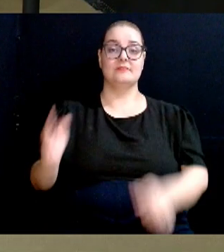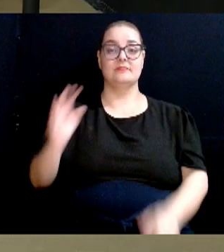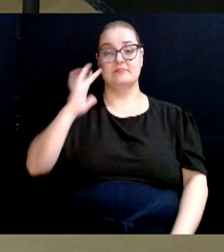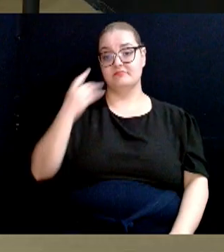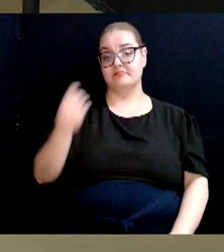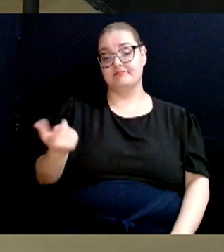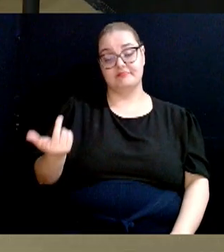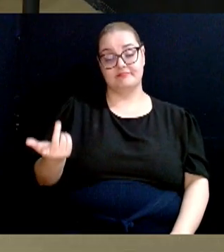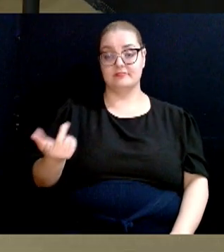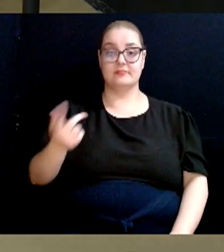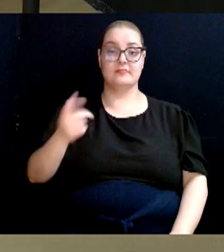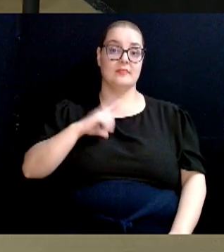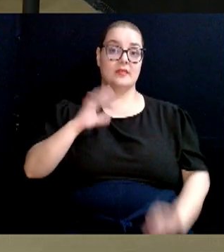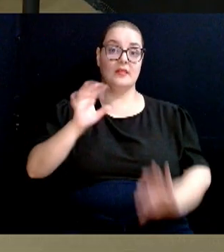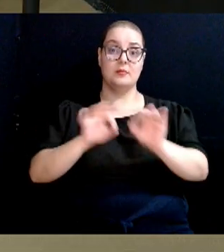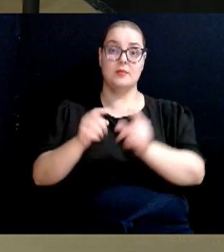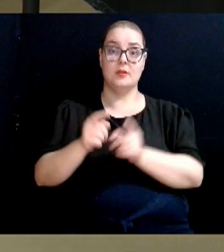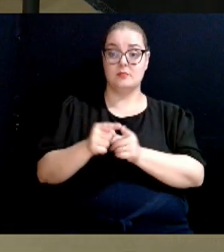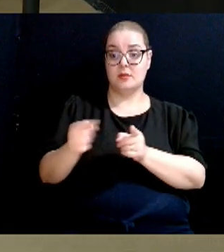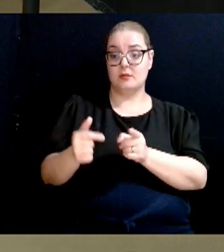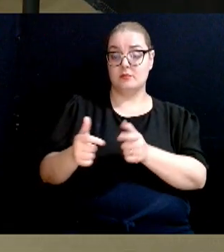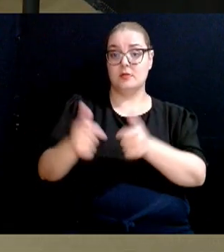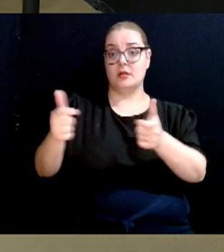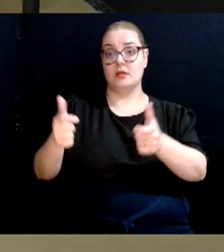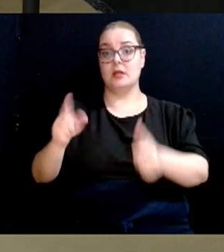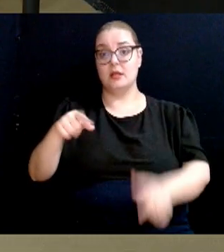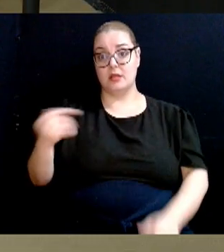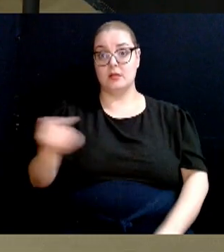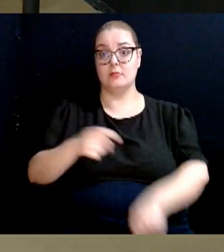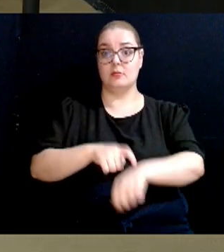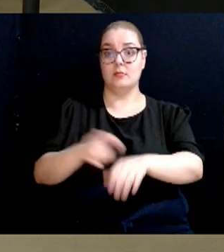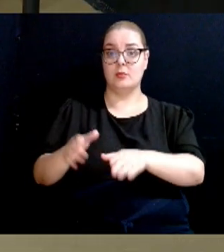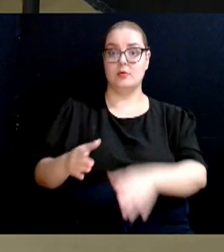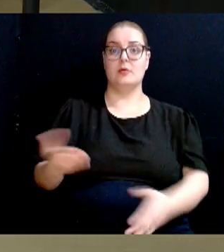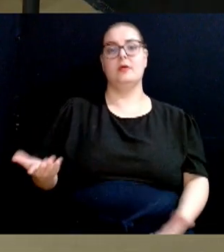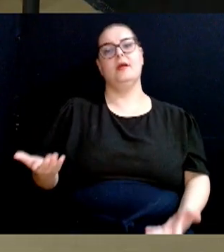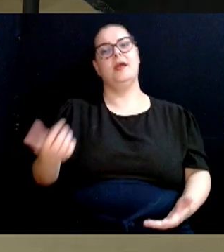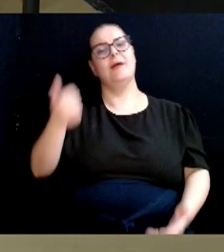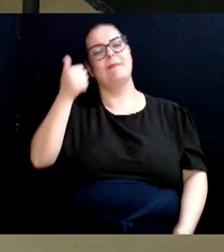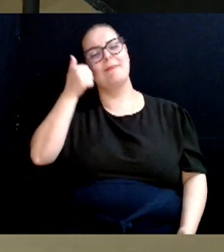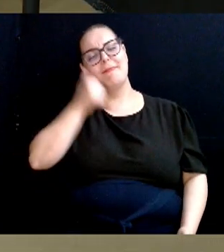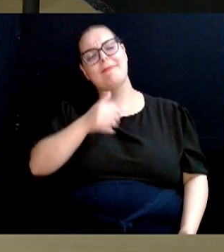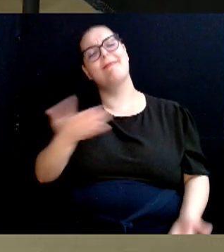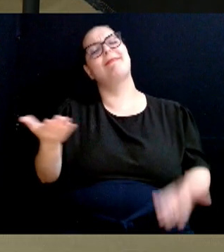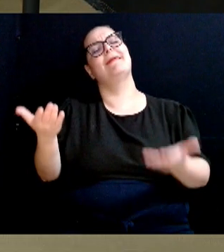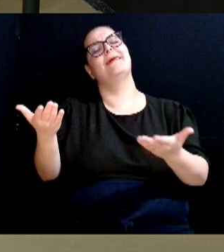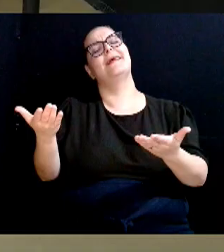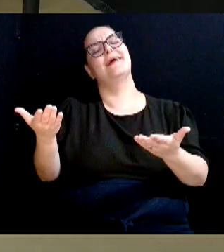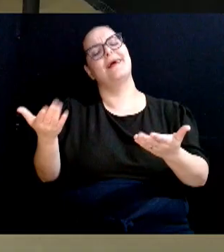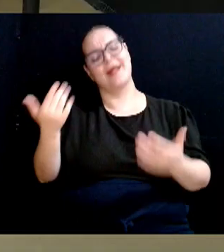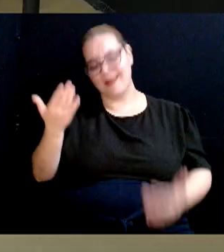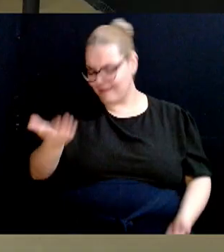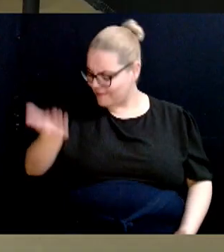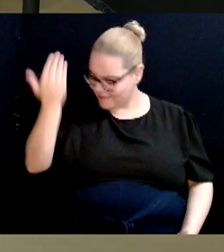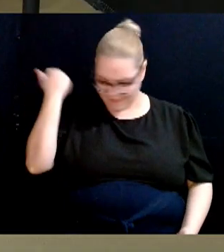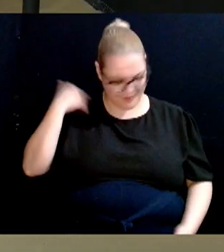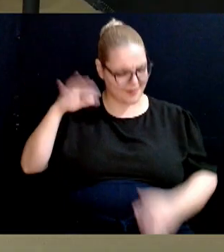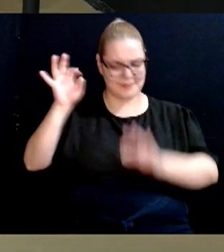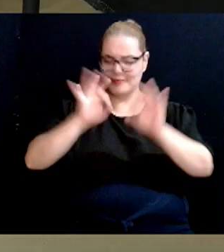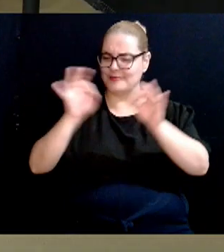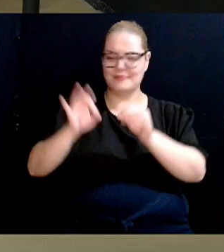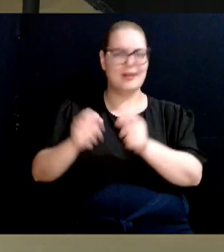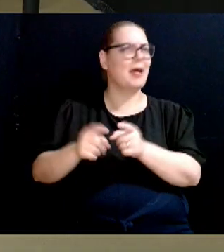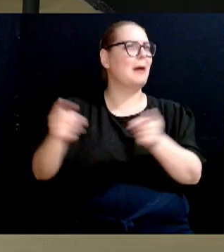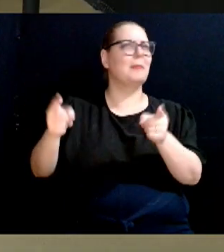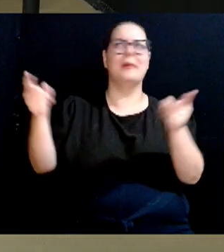de longo prazo também é importante nessa fase? Mulher, que isso? Vamos embora com os projetos, né, Andresa?